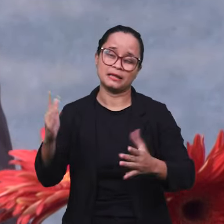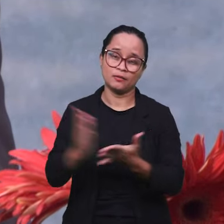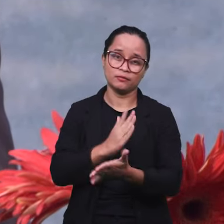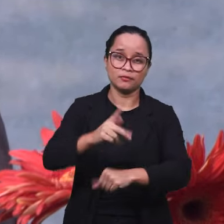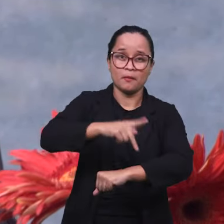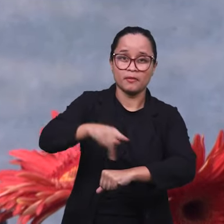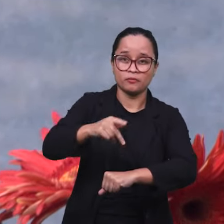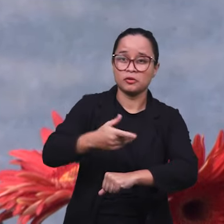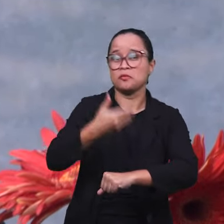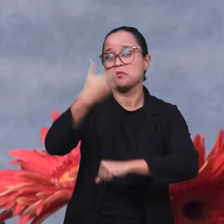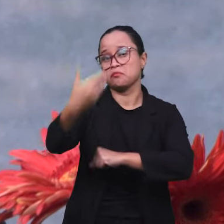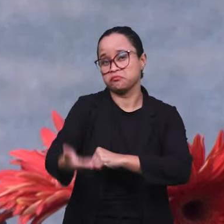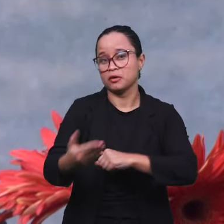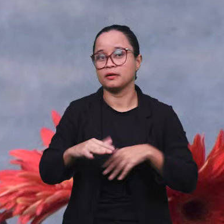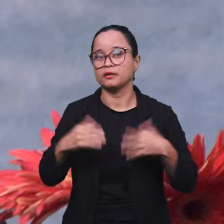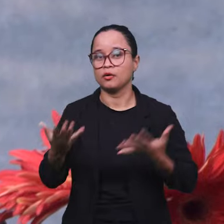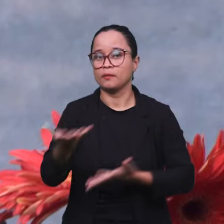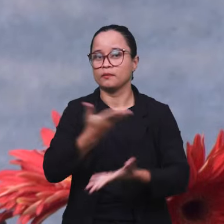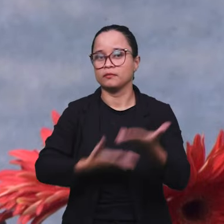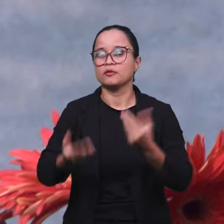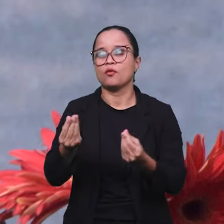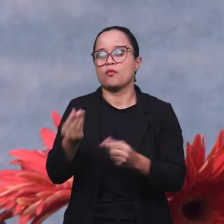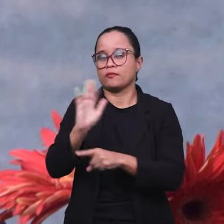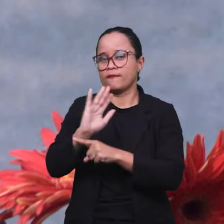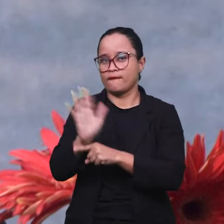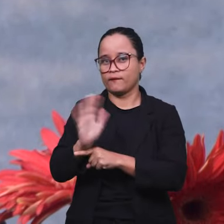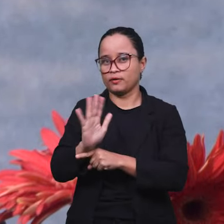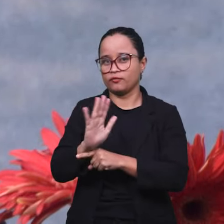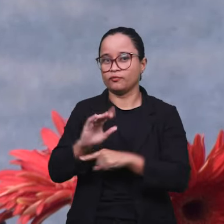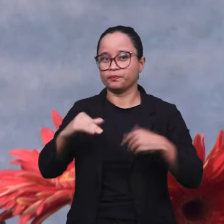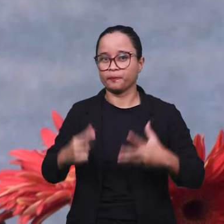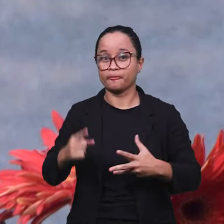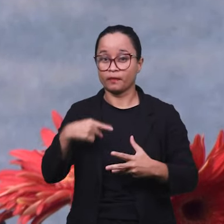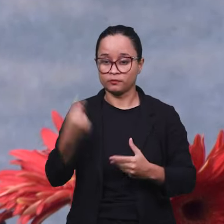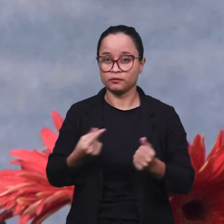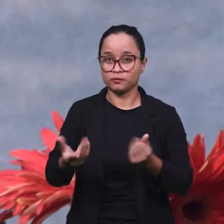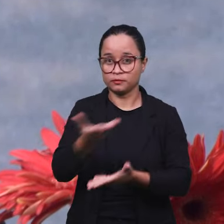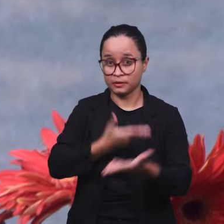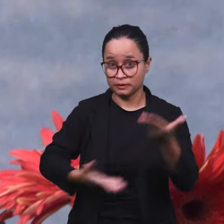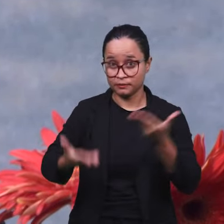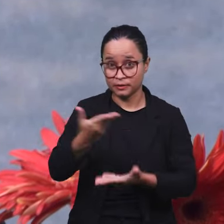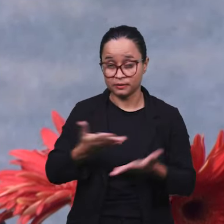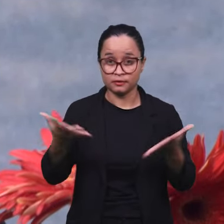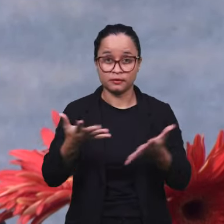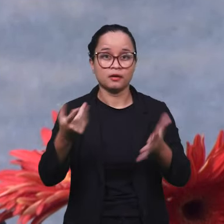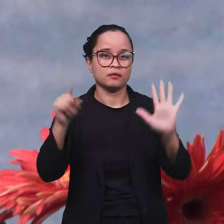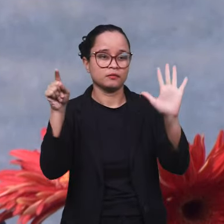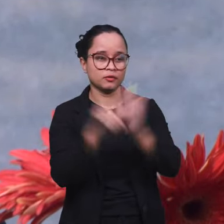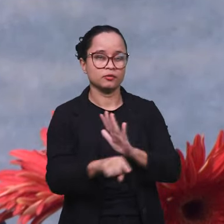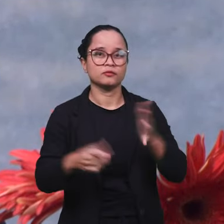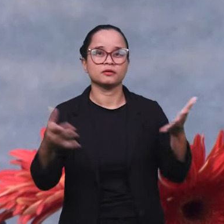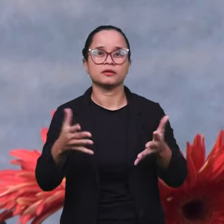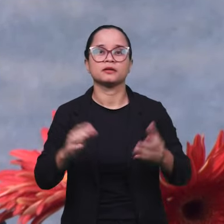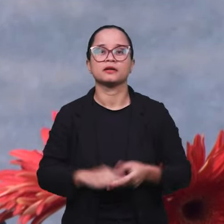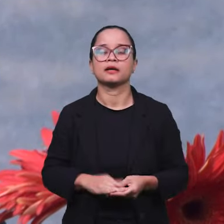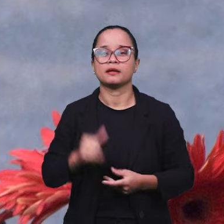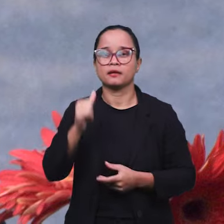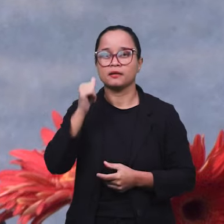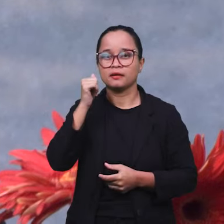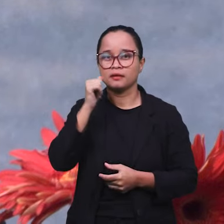países e a sua participação ela se dá através de vídeo. Então, a gente vai ter agora uma participação, é uma pergunta que